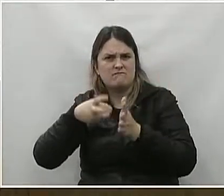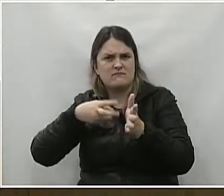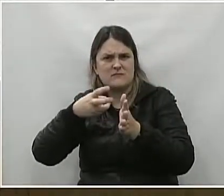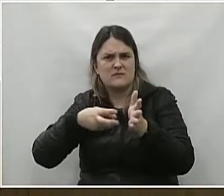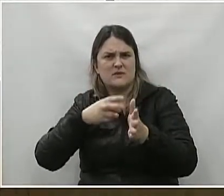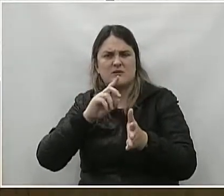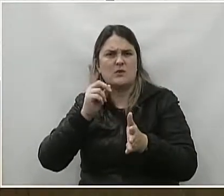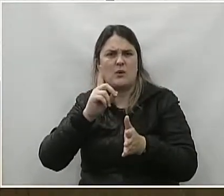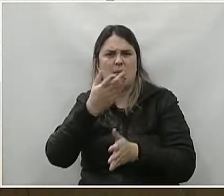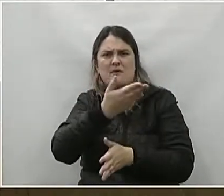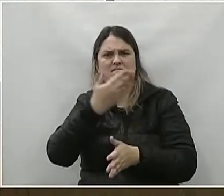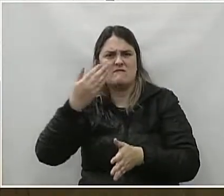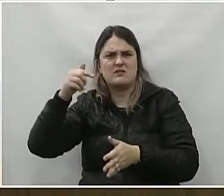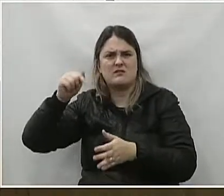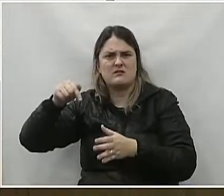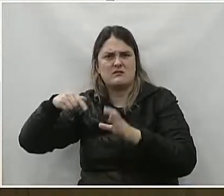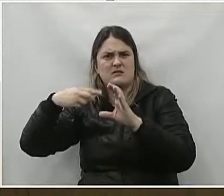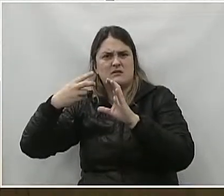caso, para trazer para a Câmara,